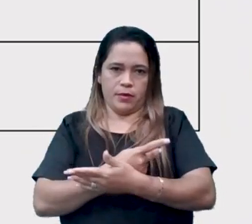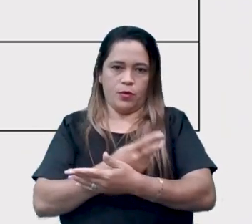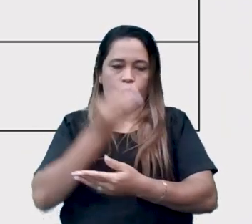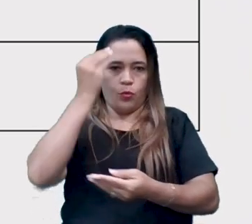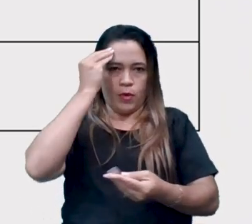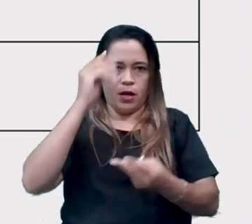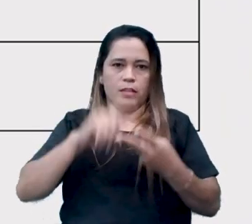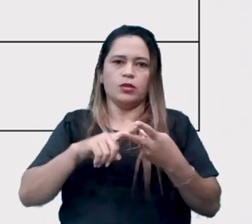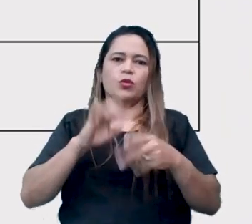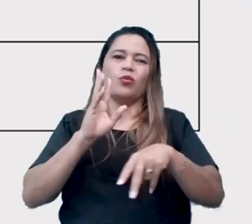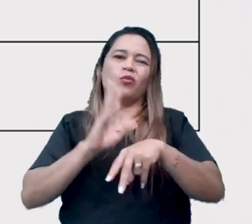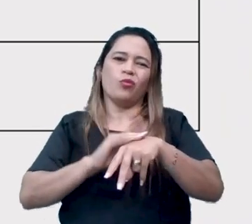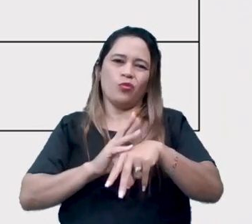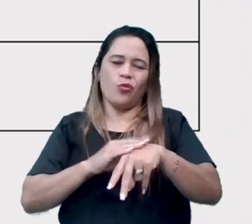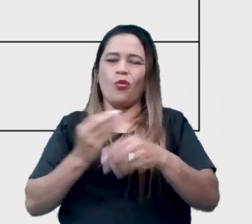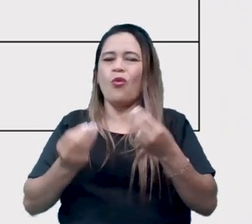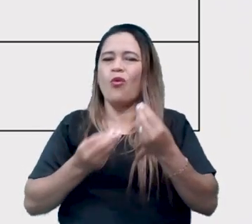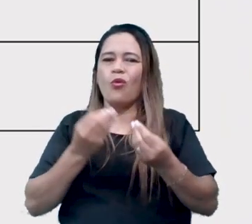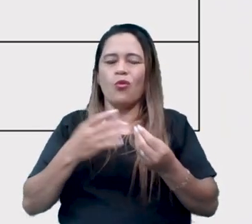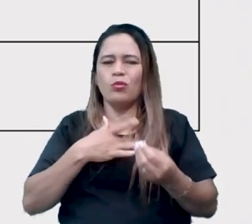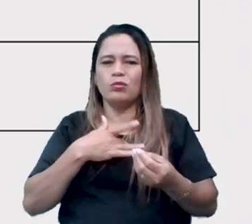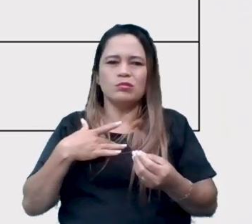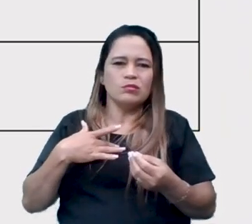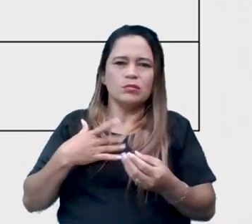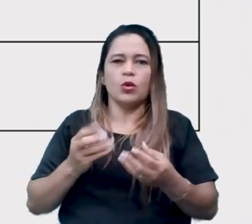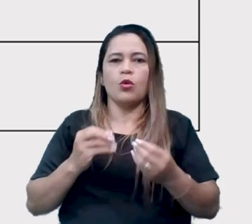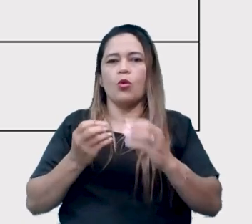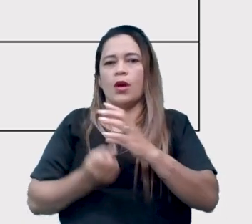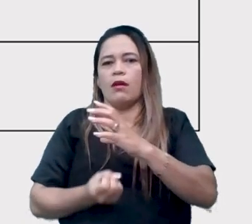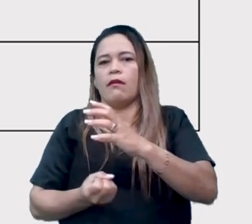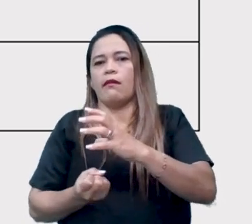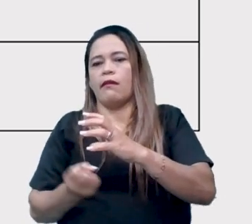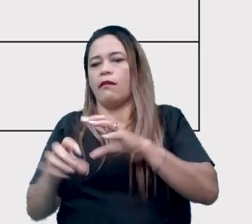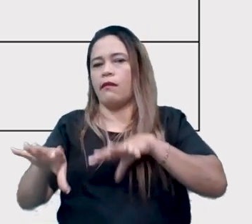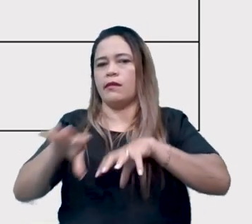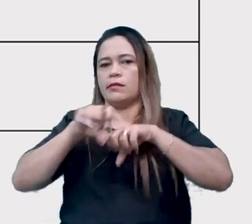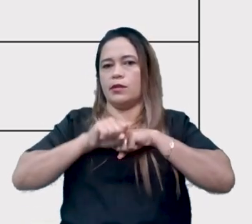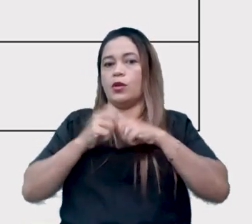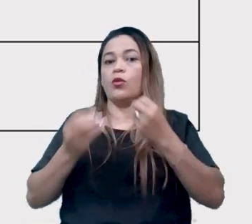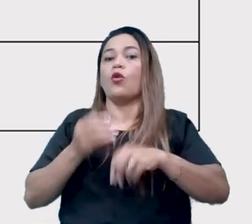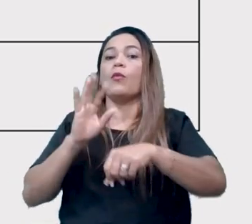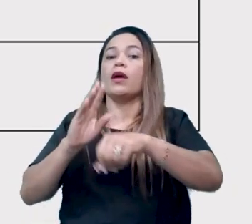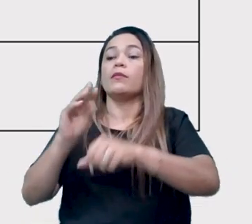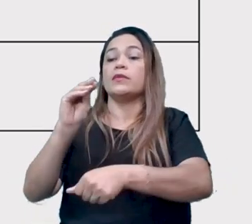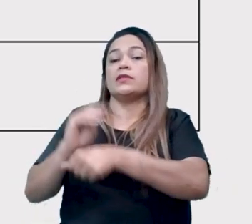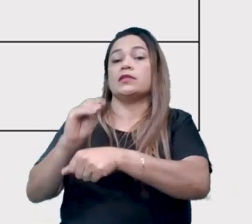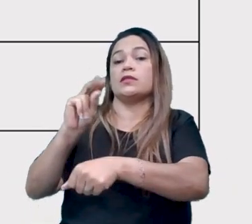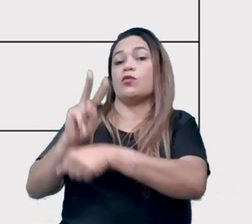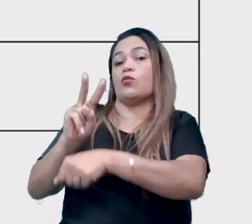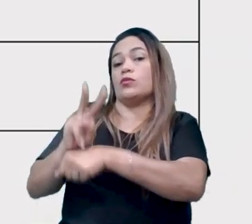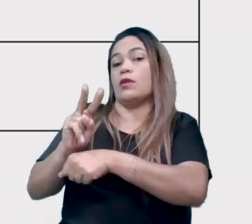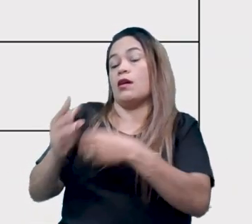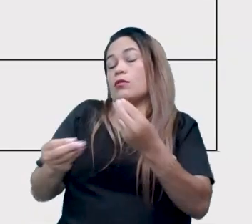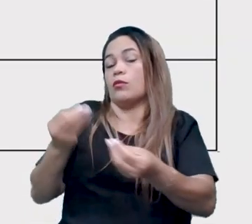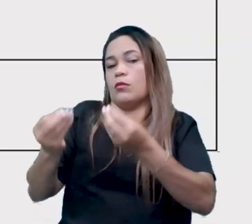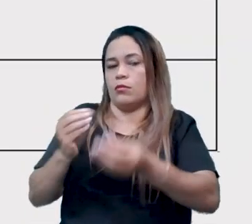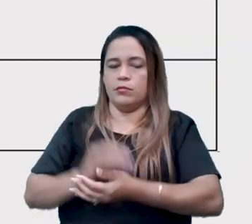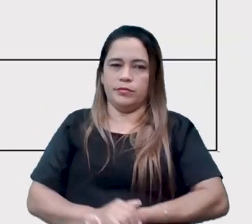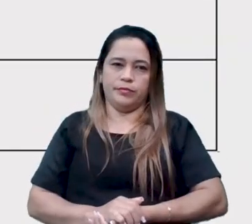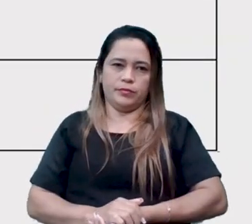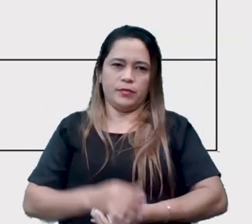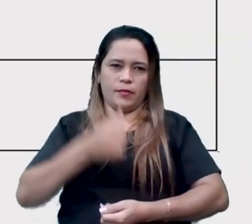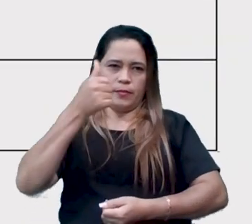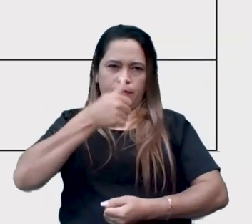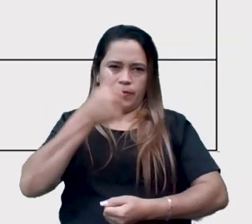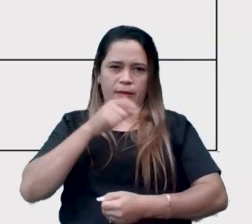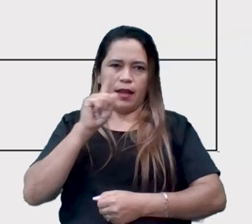principais sintomas, como é que acontece a transmissão e como é que é a prevenção para cada uma dessas doenças. A primeira que a